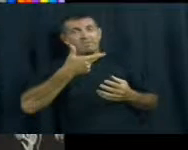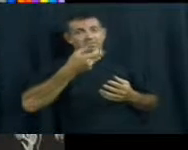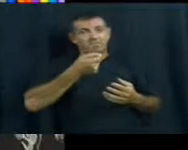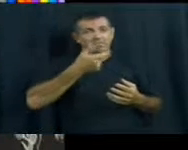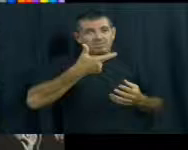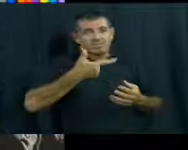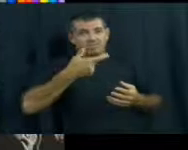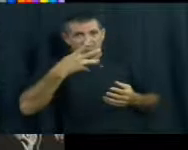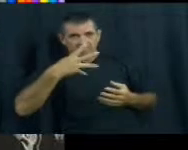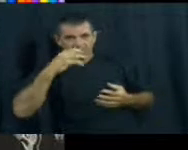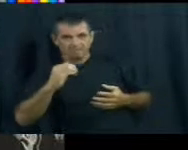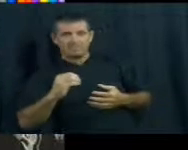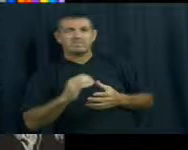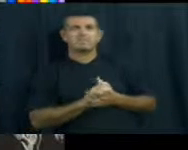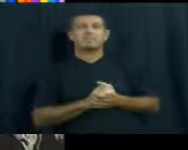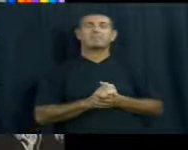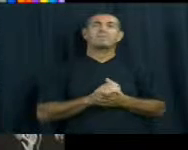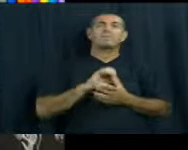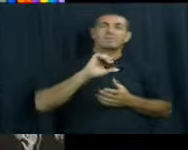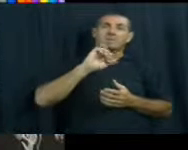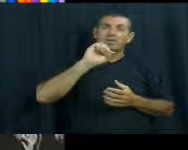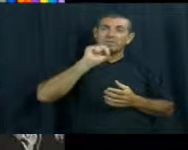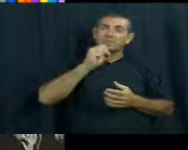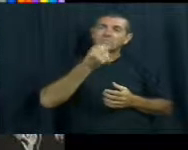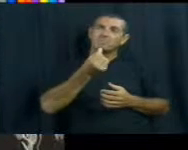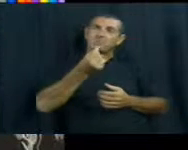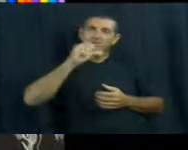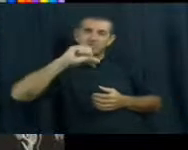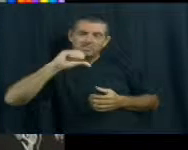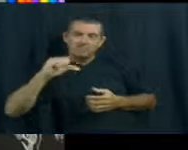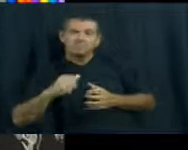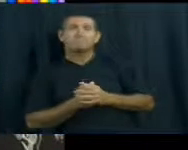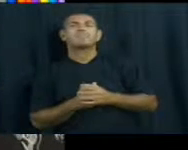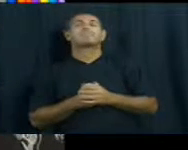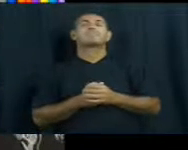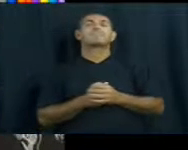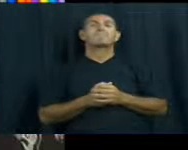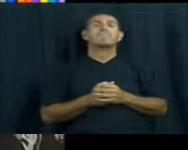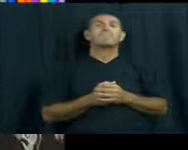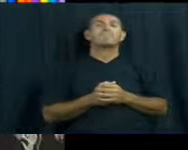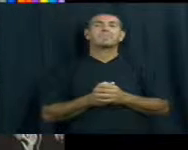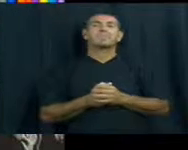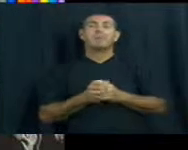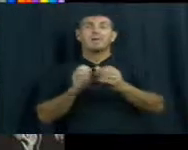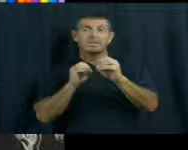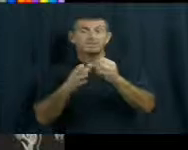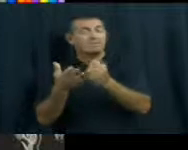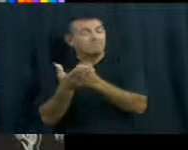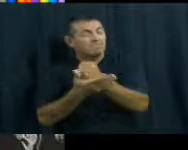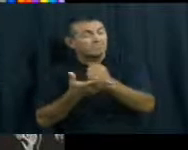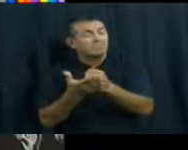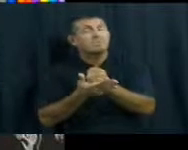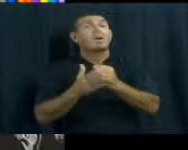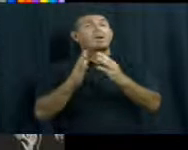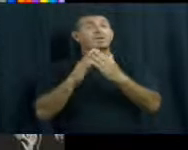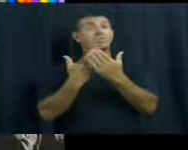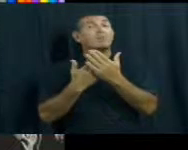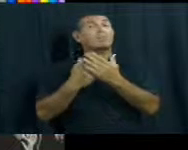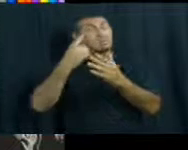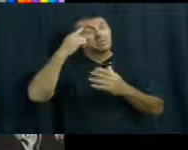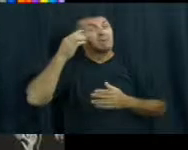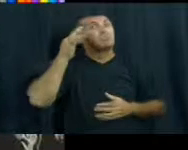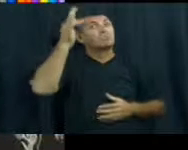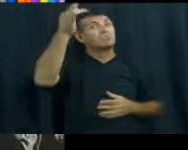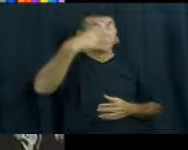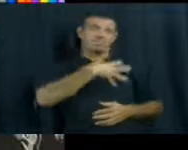2040-8699. E eu tenho certeza que vocês vão adorar essa promoção imperdível para o ensino fundamental. A Aquarela é uma escola que pensa no futuro do